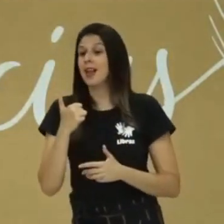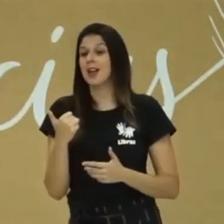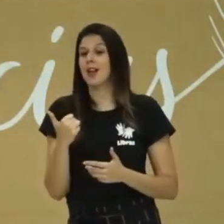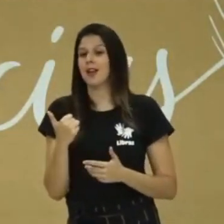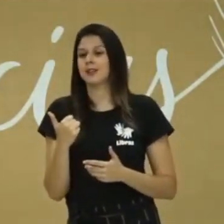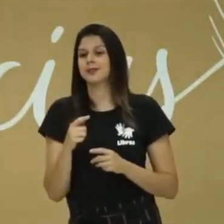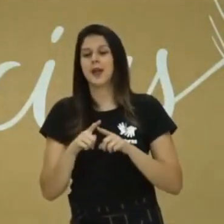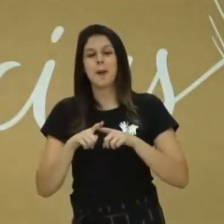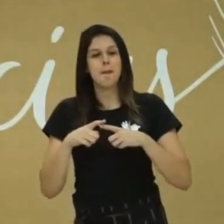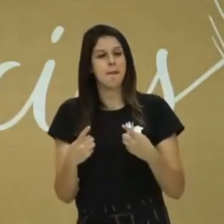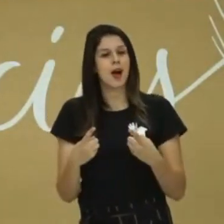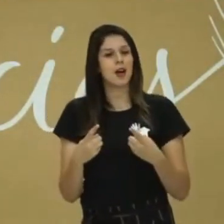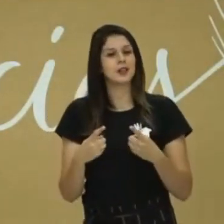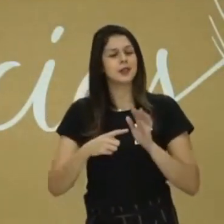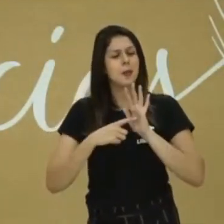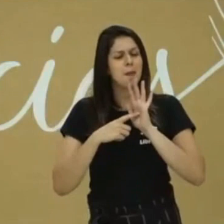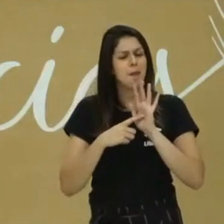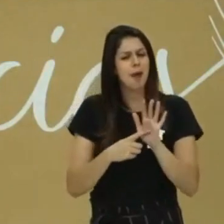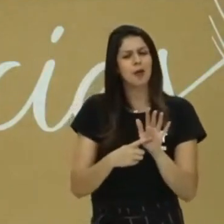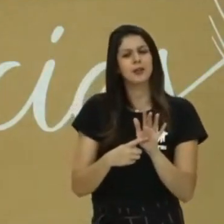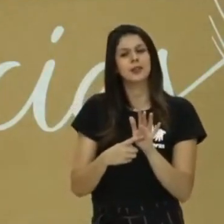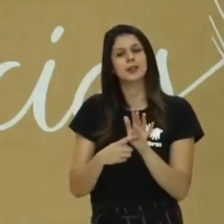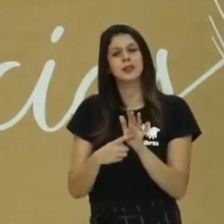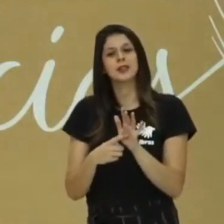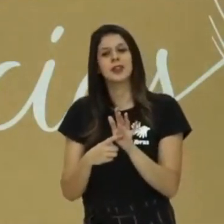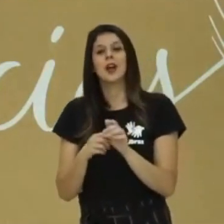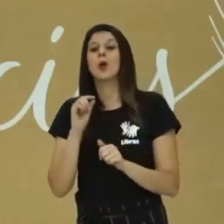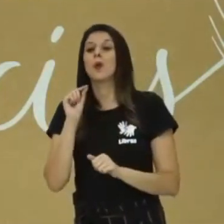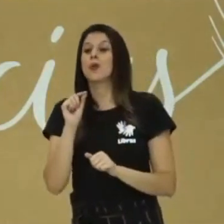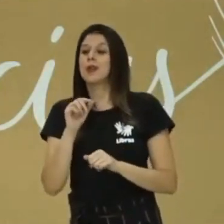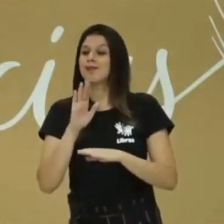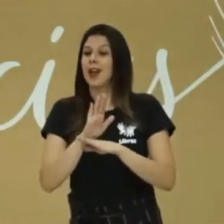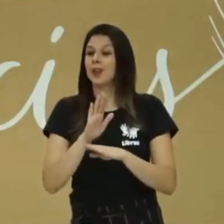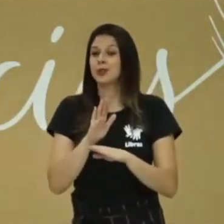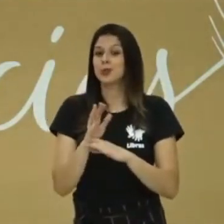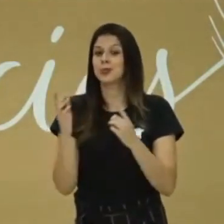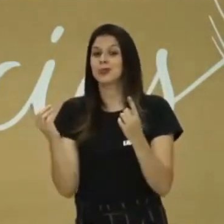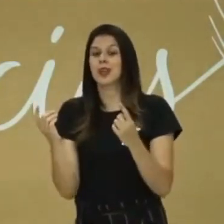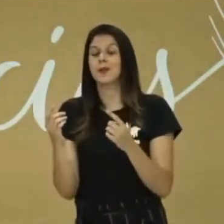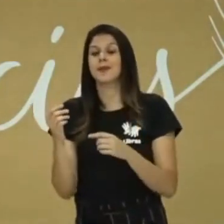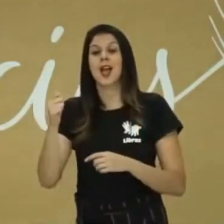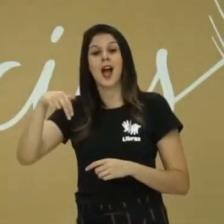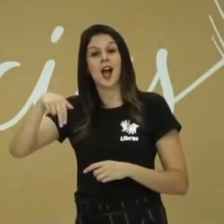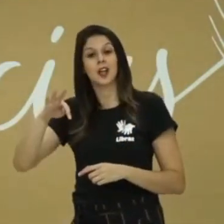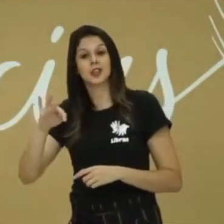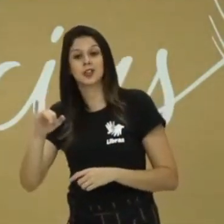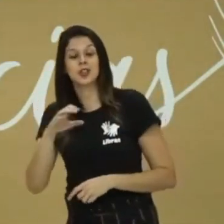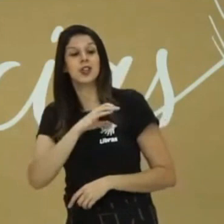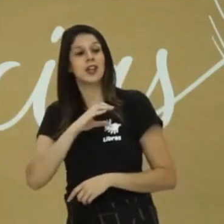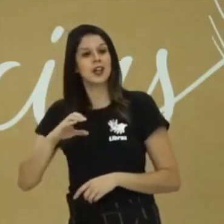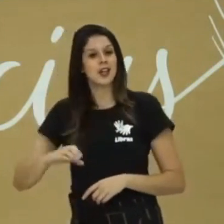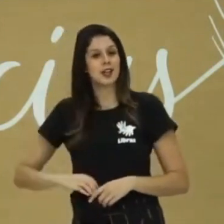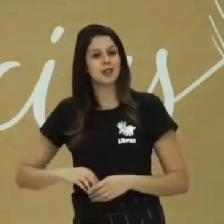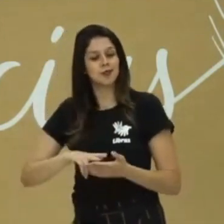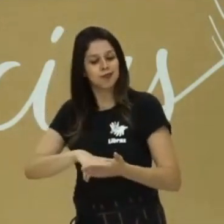país mas isso são coisas que colaboraram para que o anticristo seja estabelecido e coisa